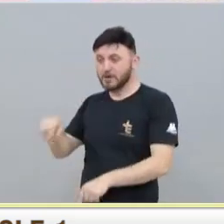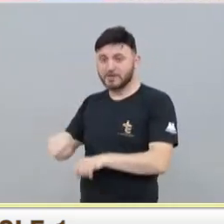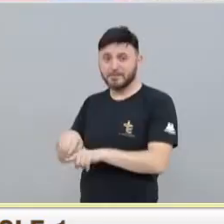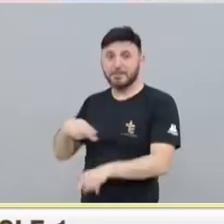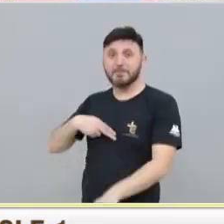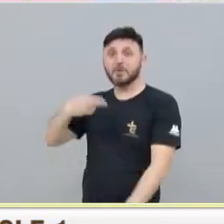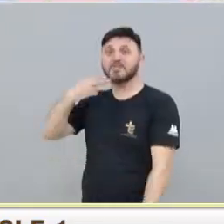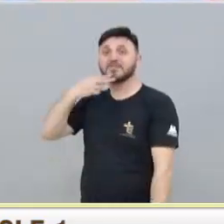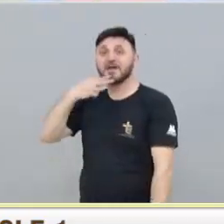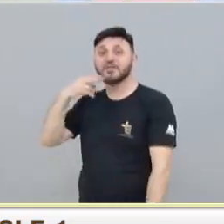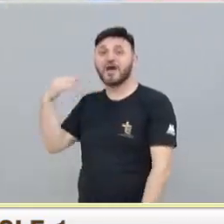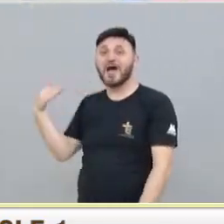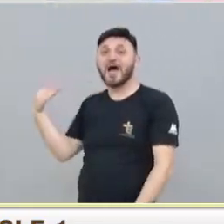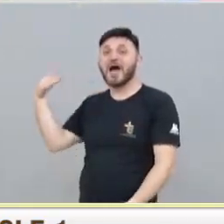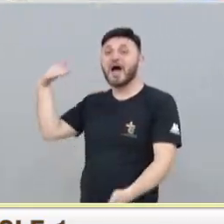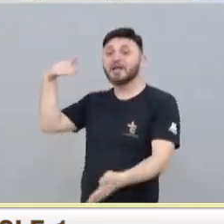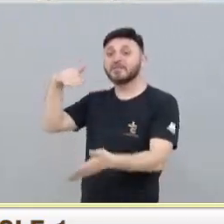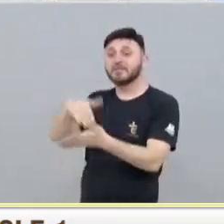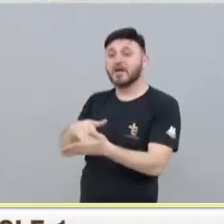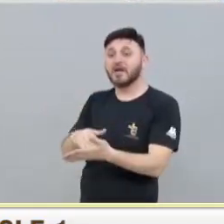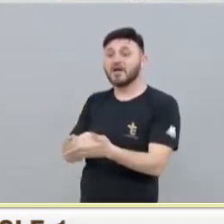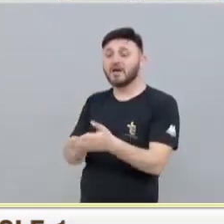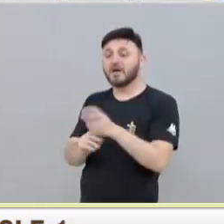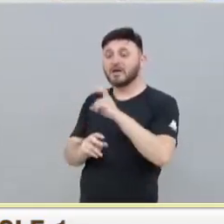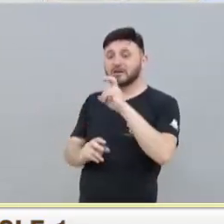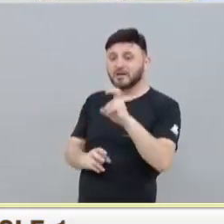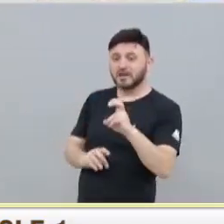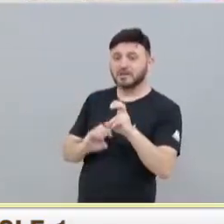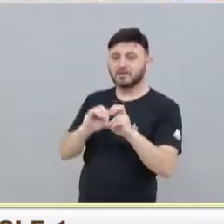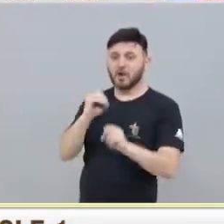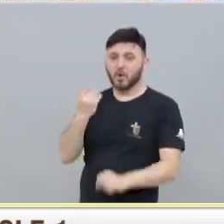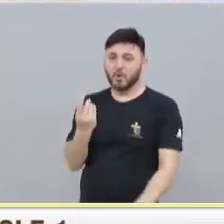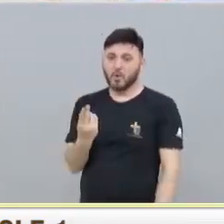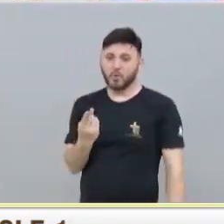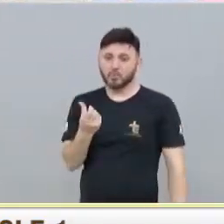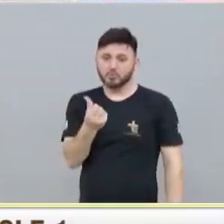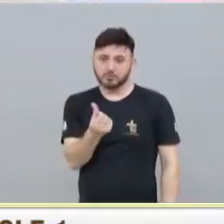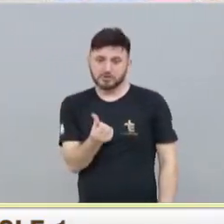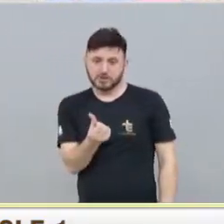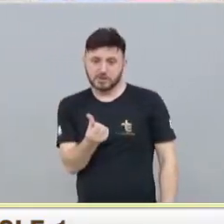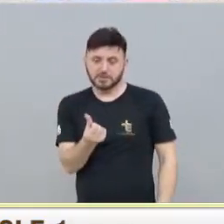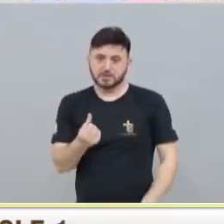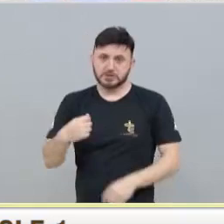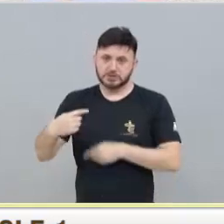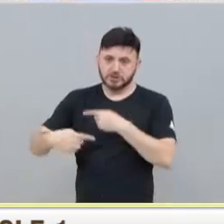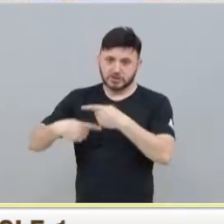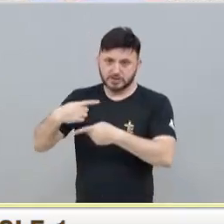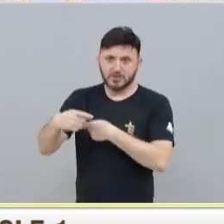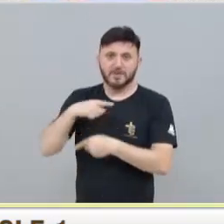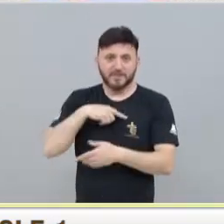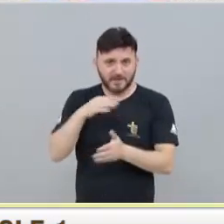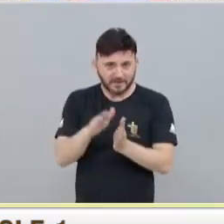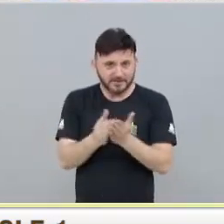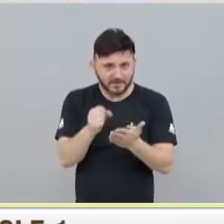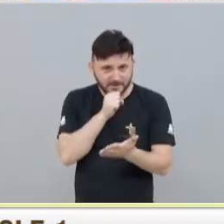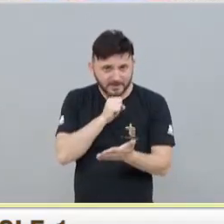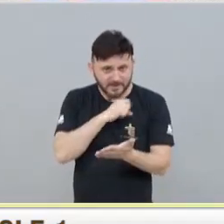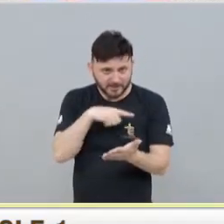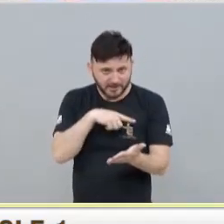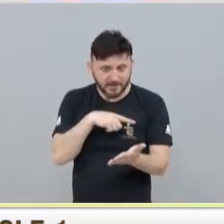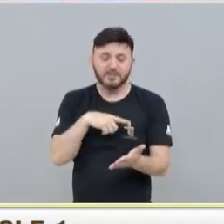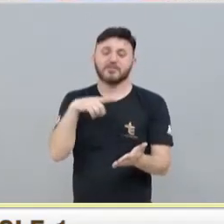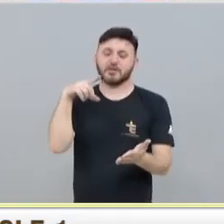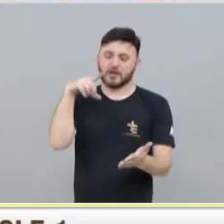a 5ª 6ª geração não tem isso no antigo testamento no day tem